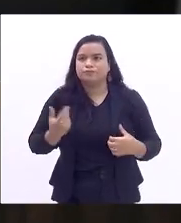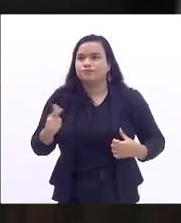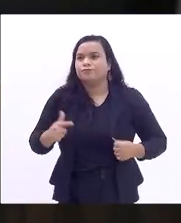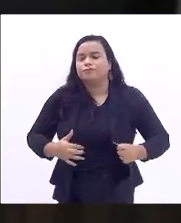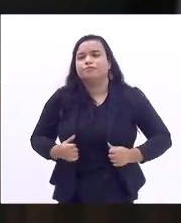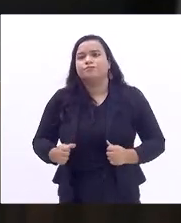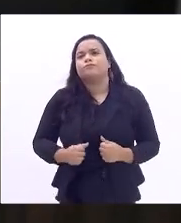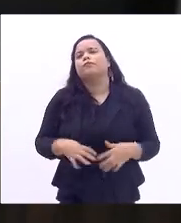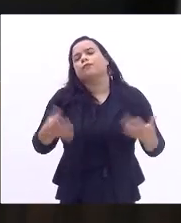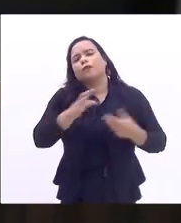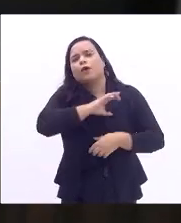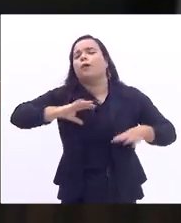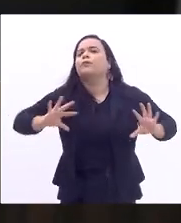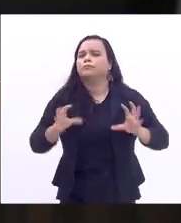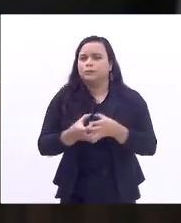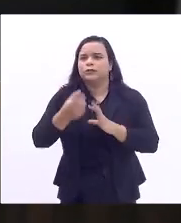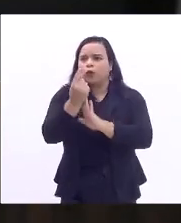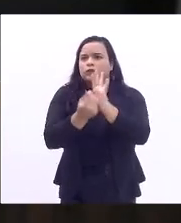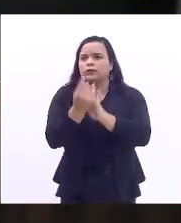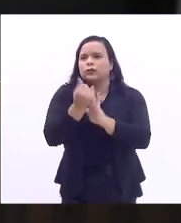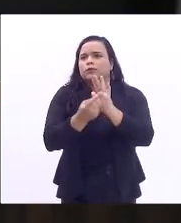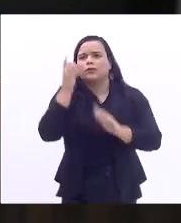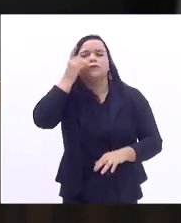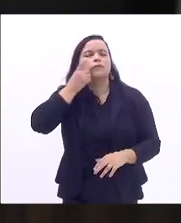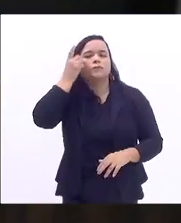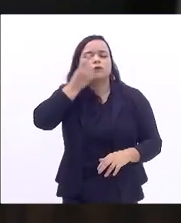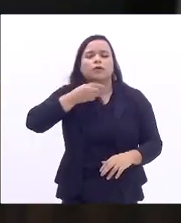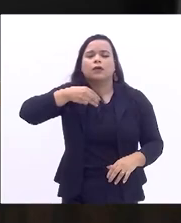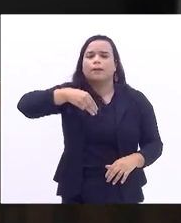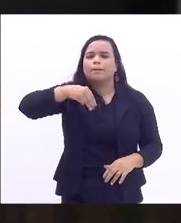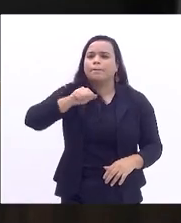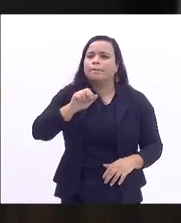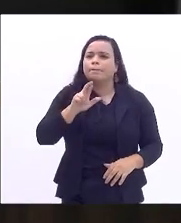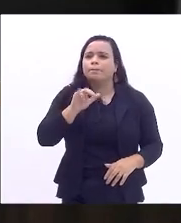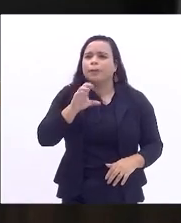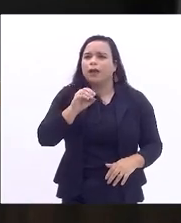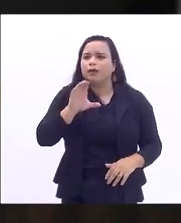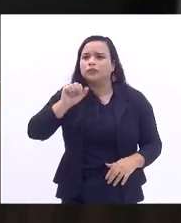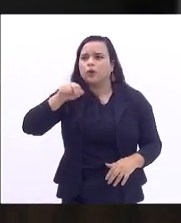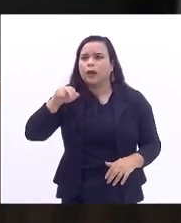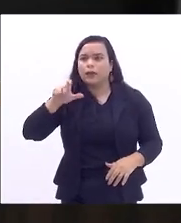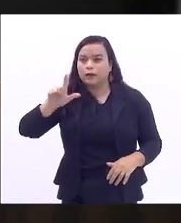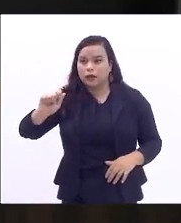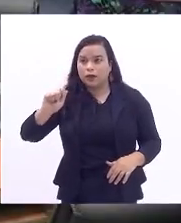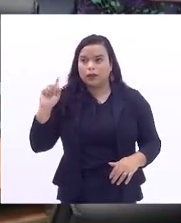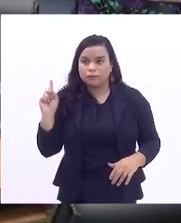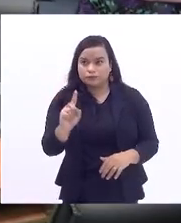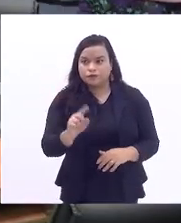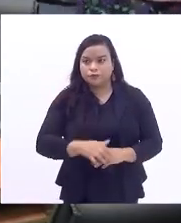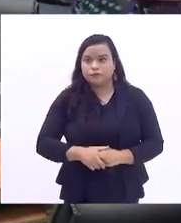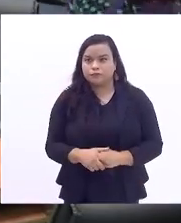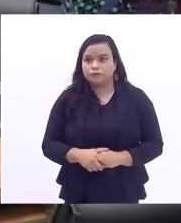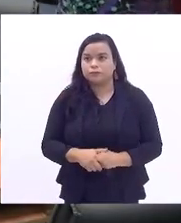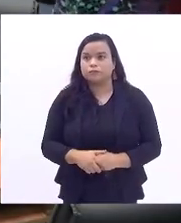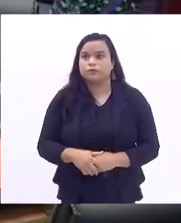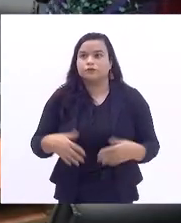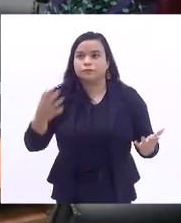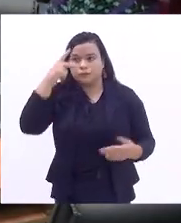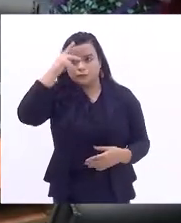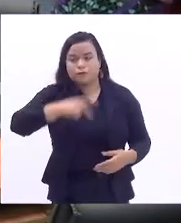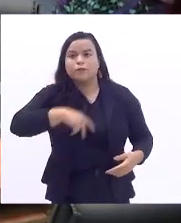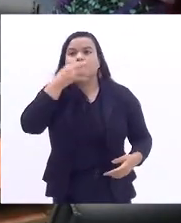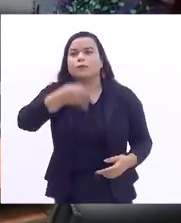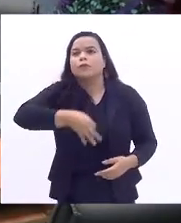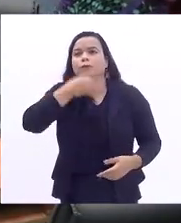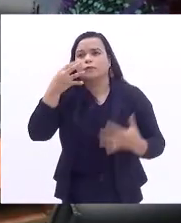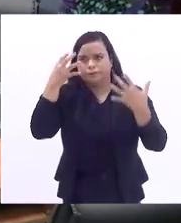e pela comissão de orçamento Deputado Márcio canela é só acidente